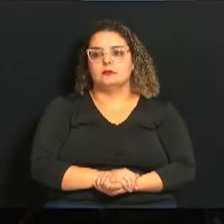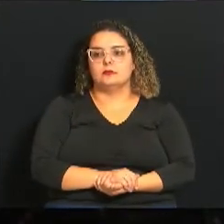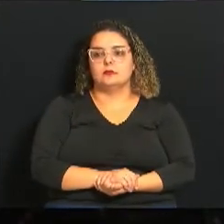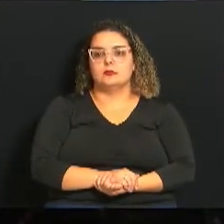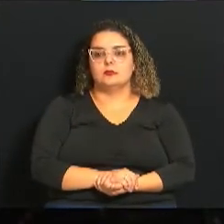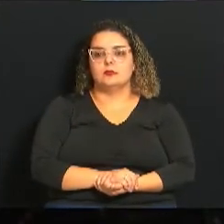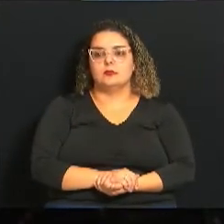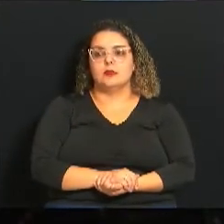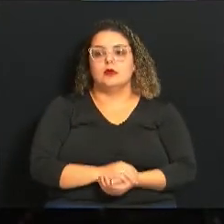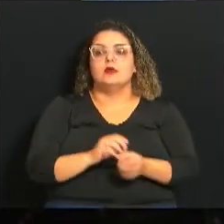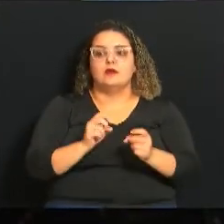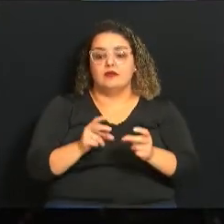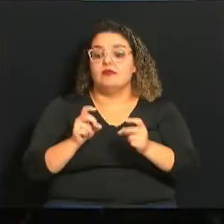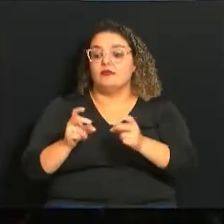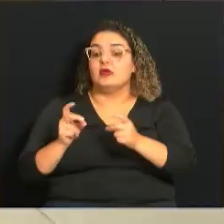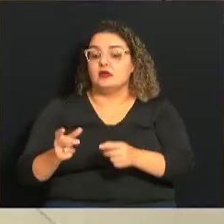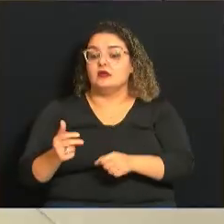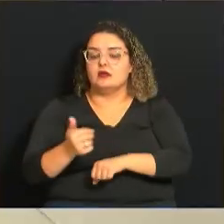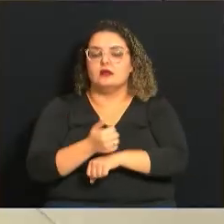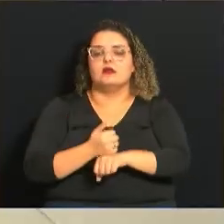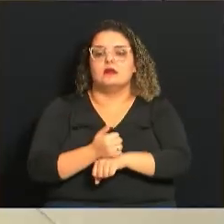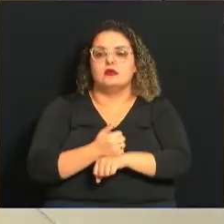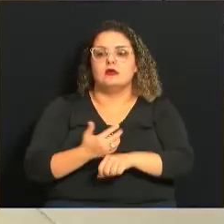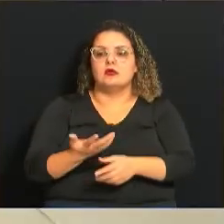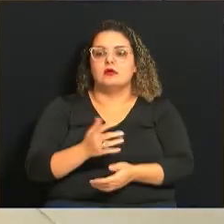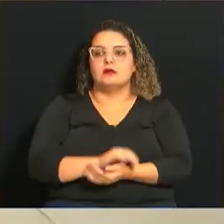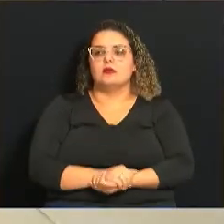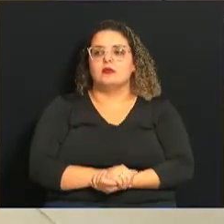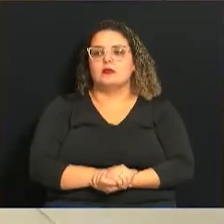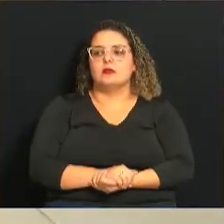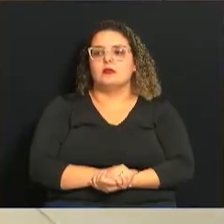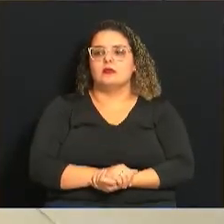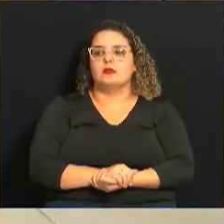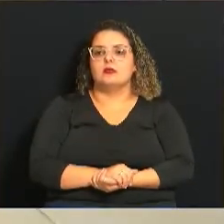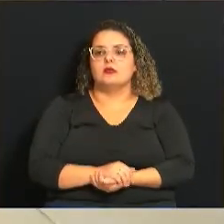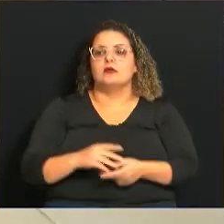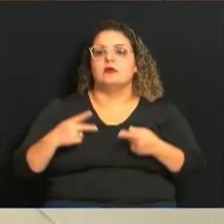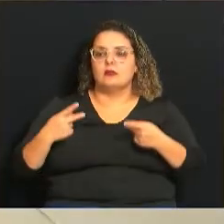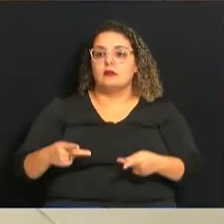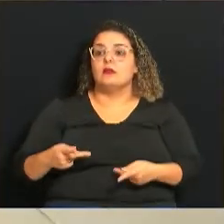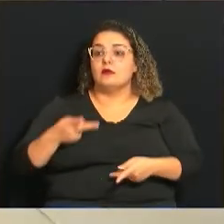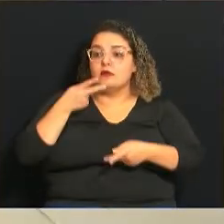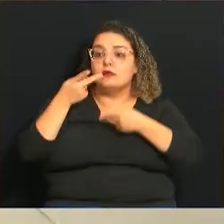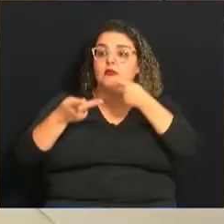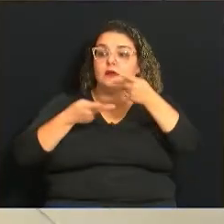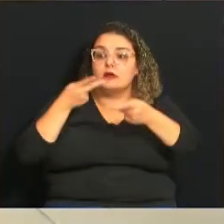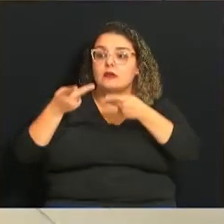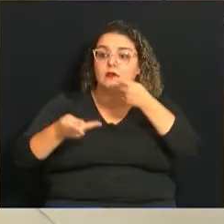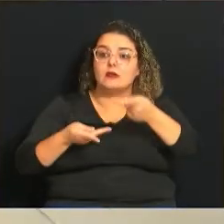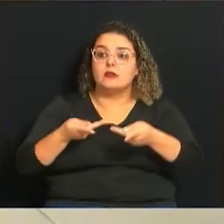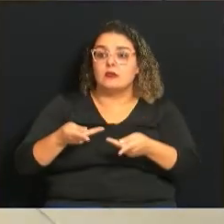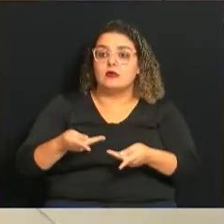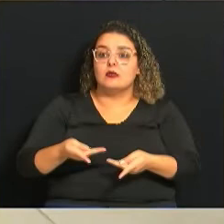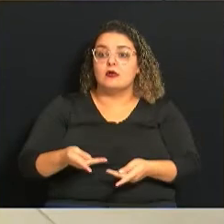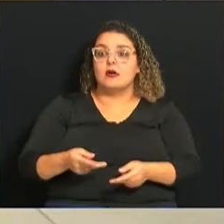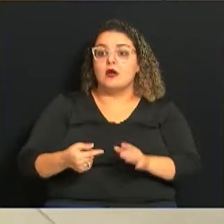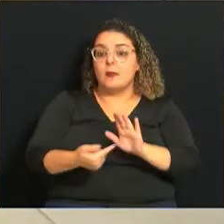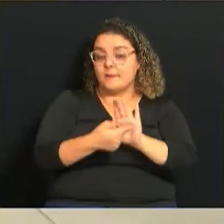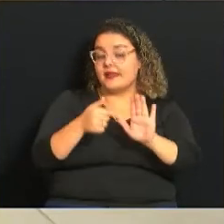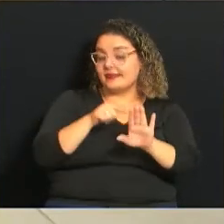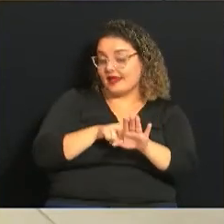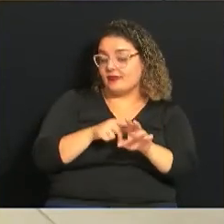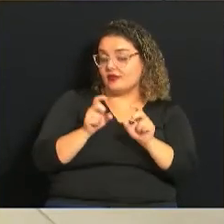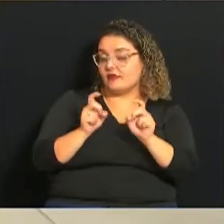vender esse seu peixe, né? Se posicionar. A Larissa está batendo bastante nessa tecla de vender o peixe, porque de fato é